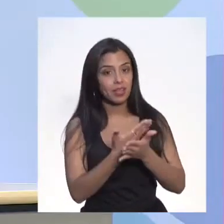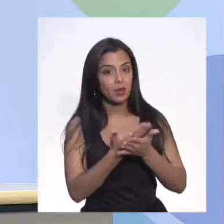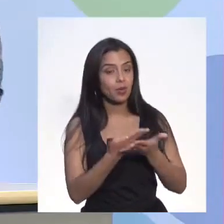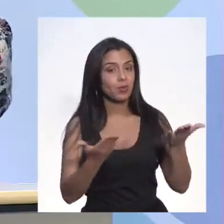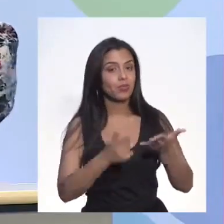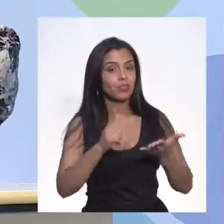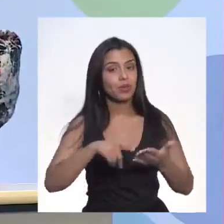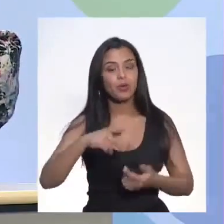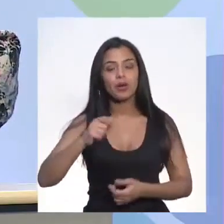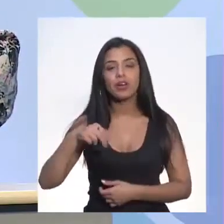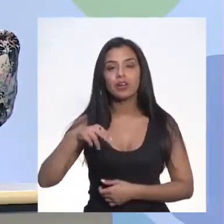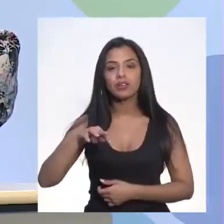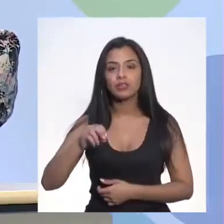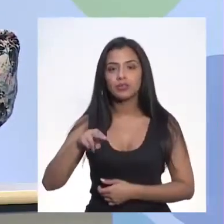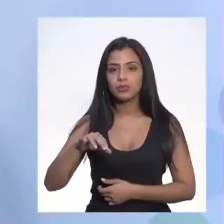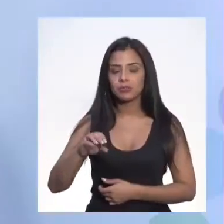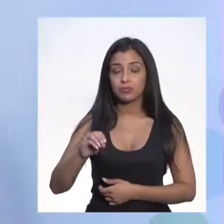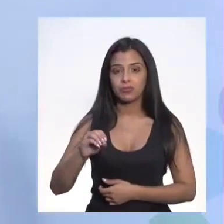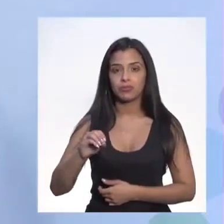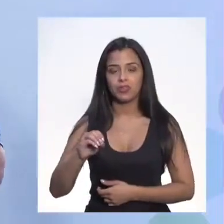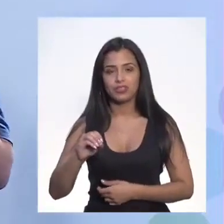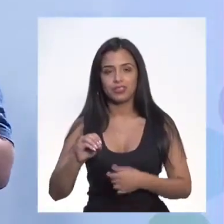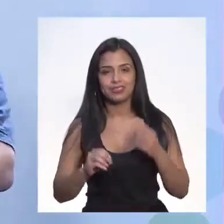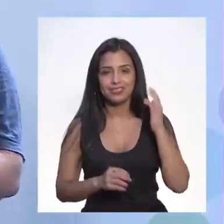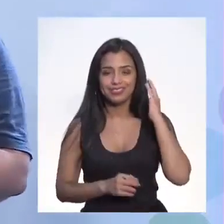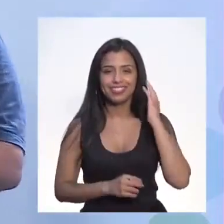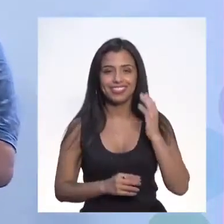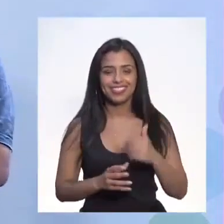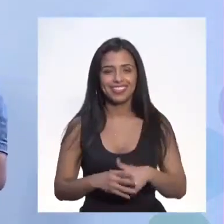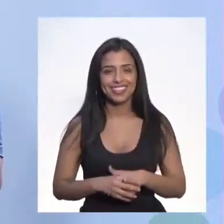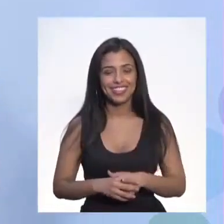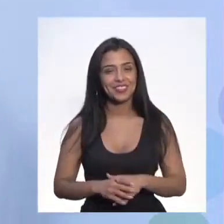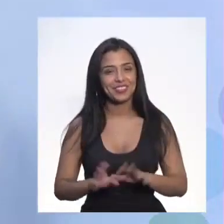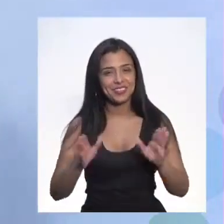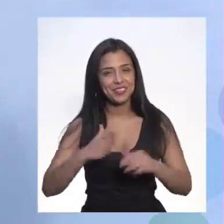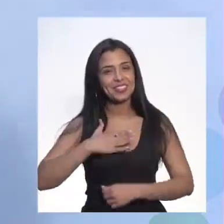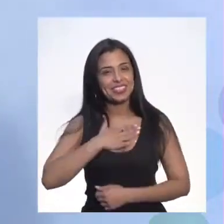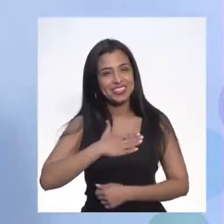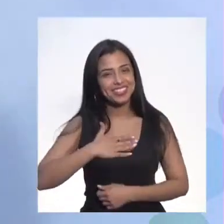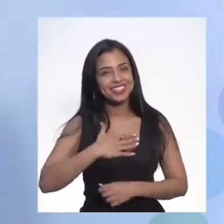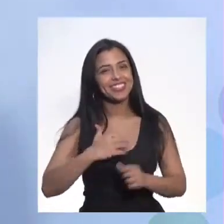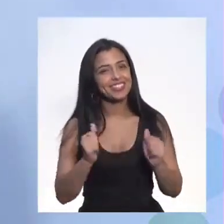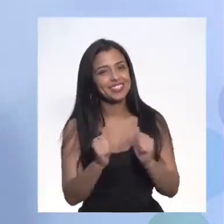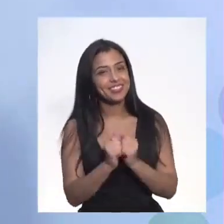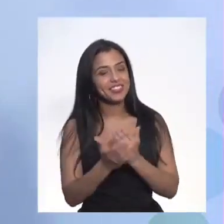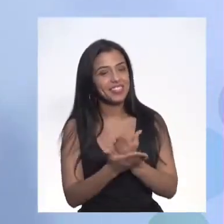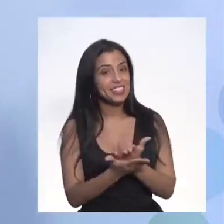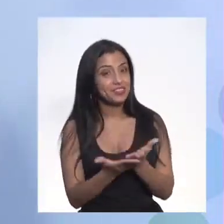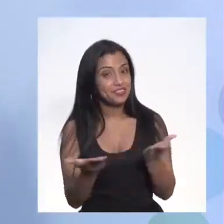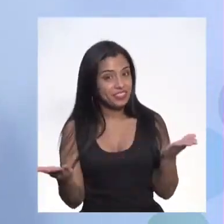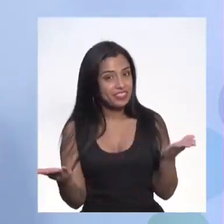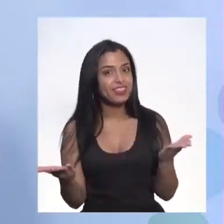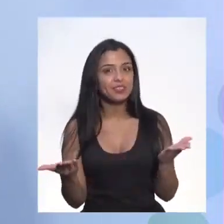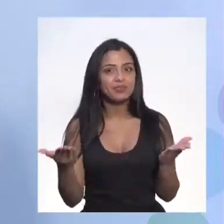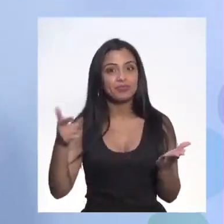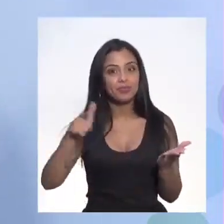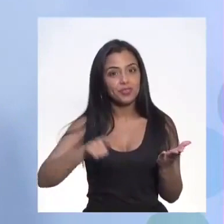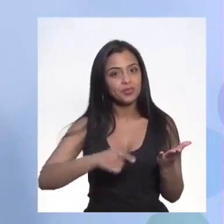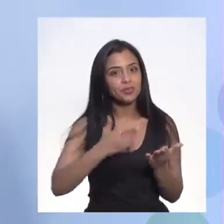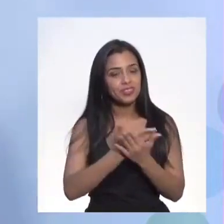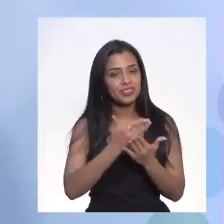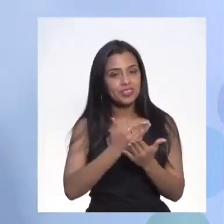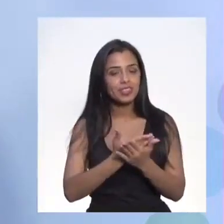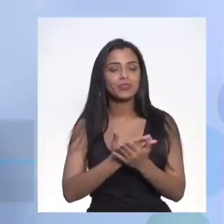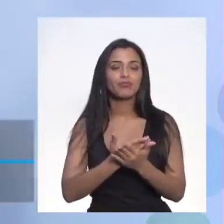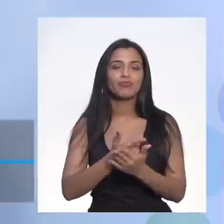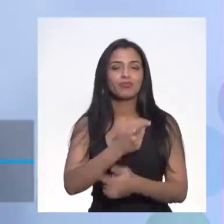Antônio Russo. Tudo bem, professor Antônio? Tudo bom, professora Luísa, é um prazer de novo estar aqui com vocês. Aqui mais uma aula do primeiro ano do